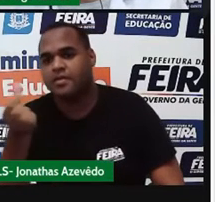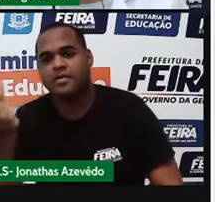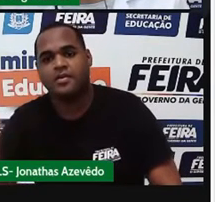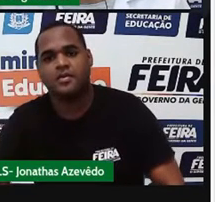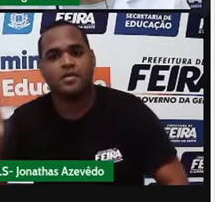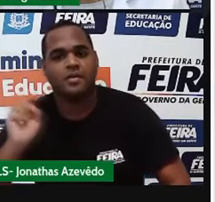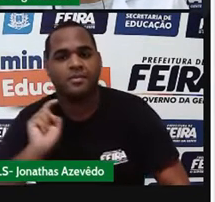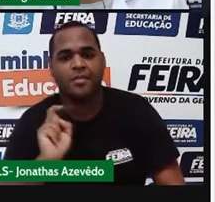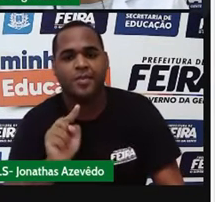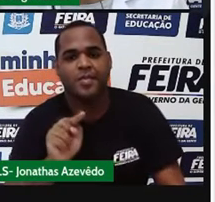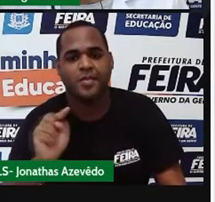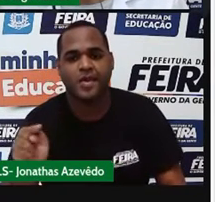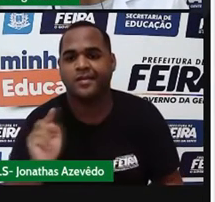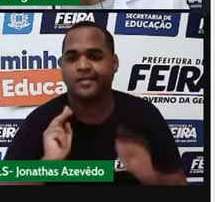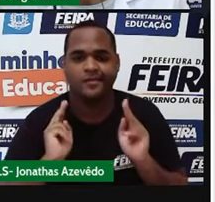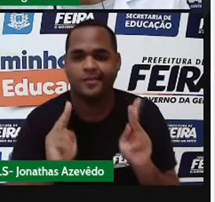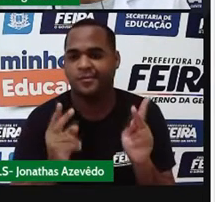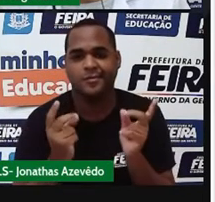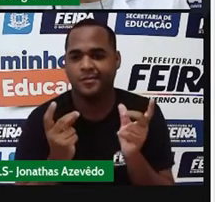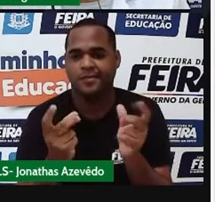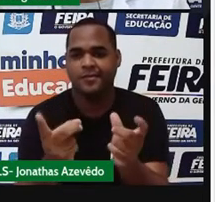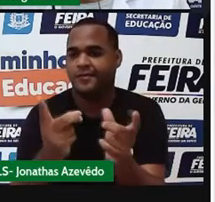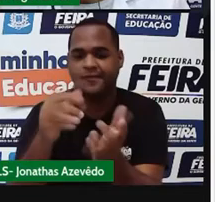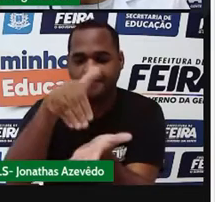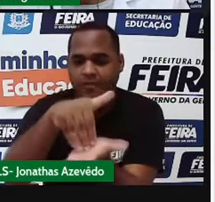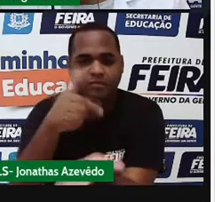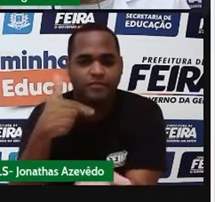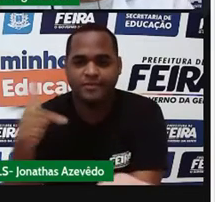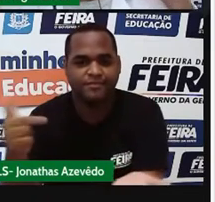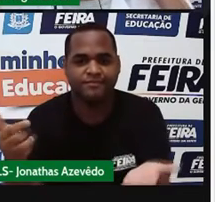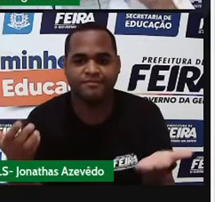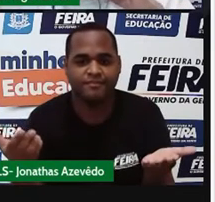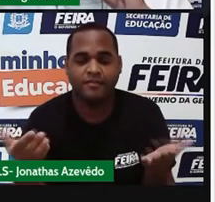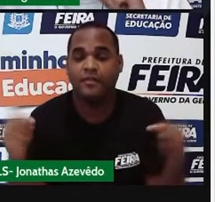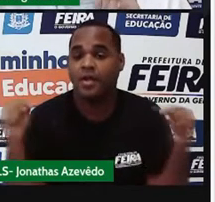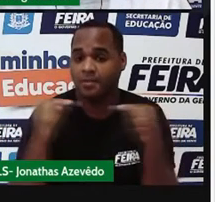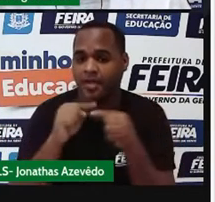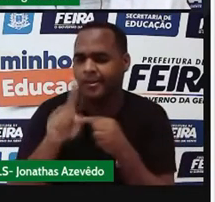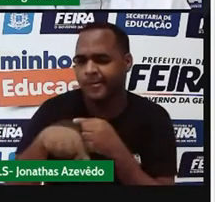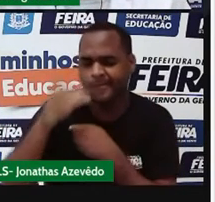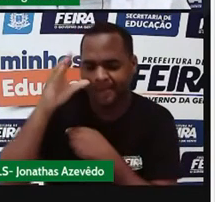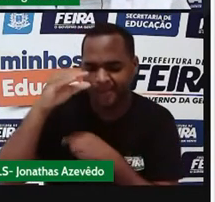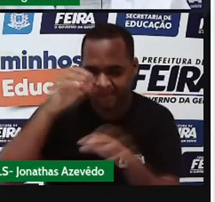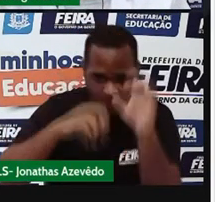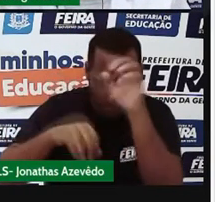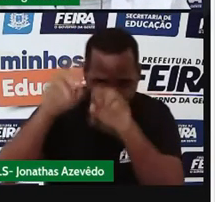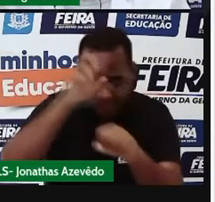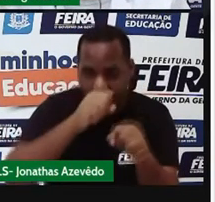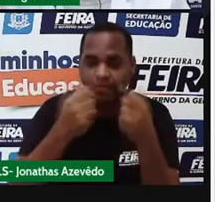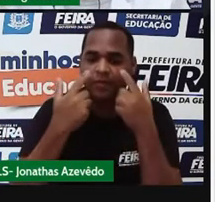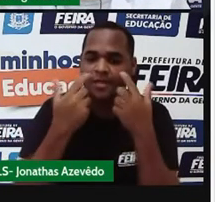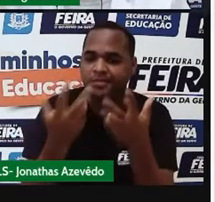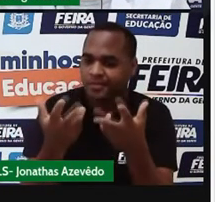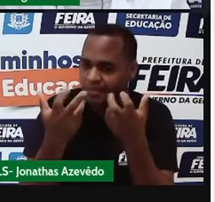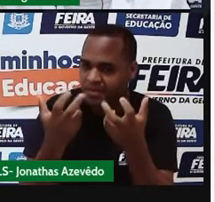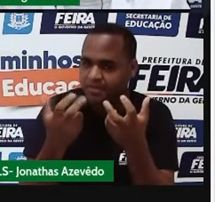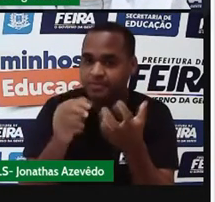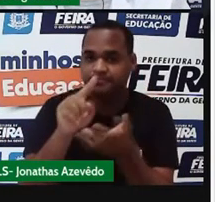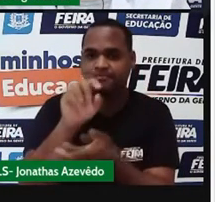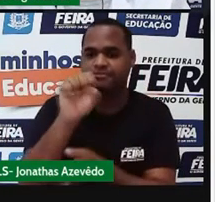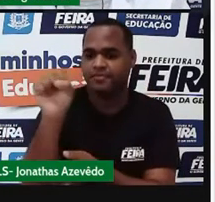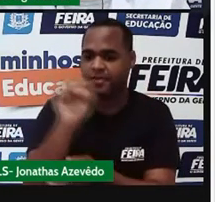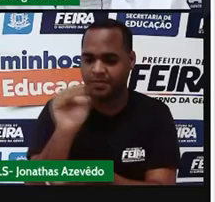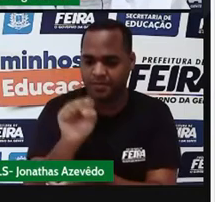A chamadas... Tá e isso é o que tem de curioso eu não sei se você percebeu eu vou apagar